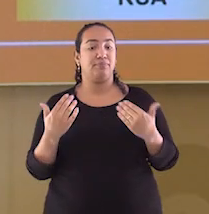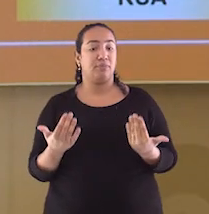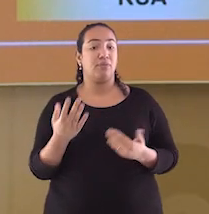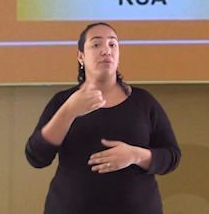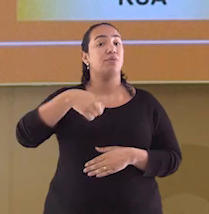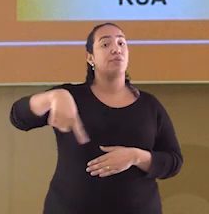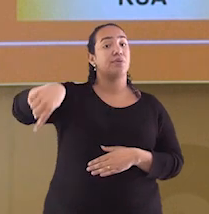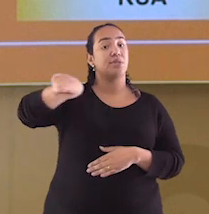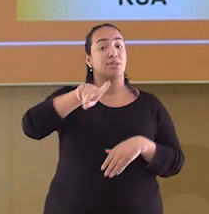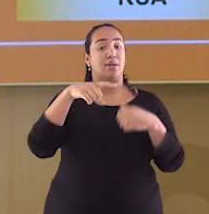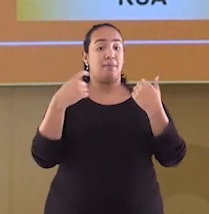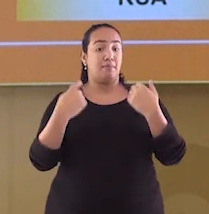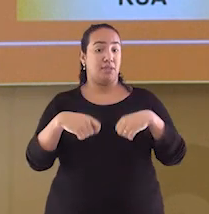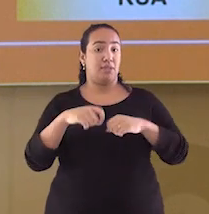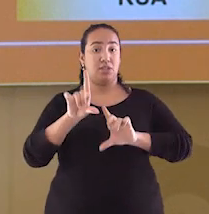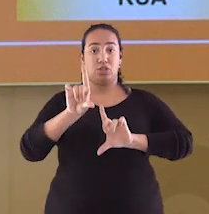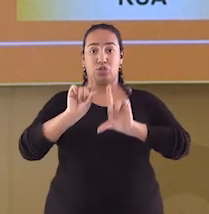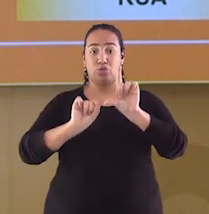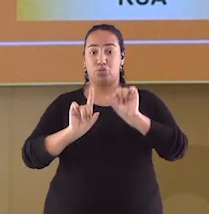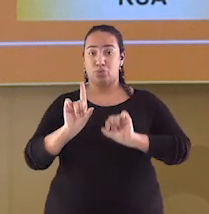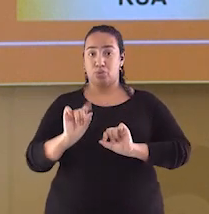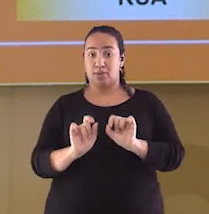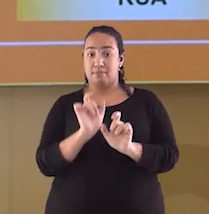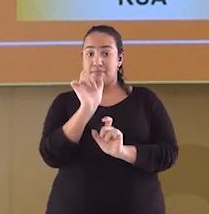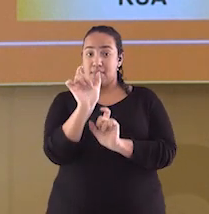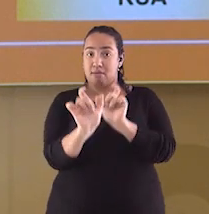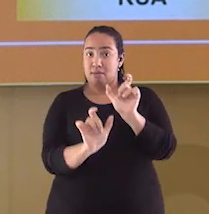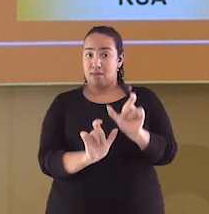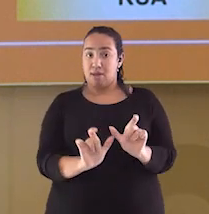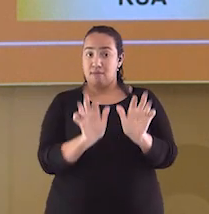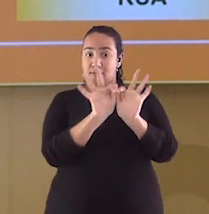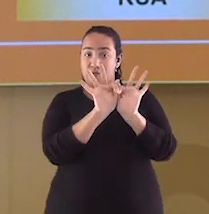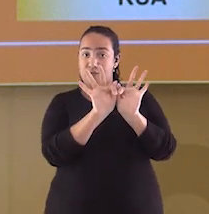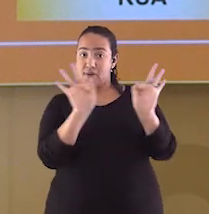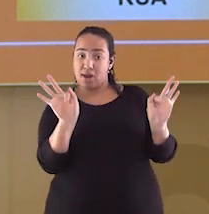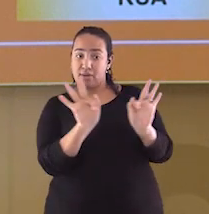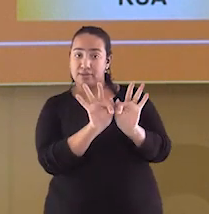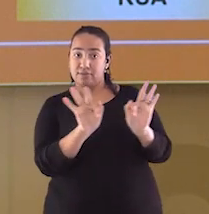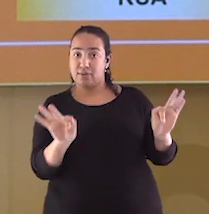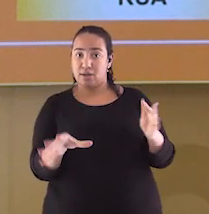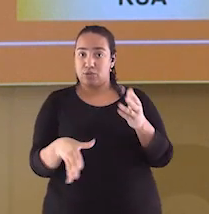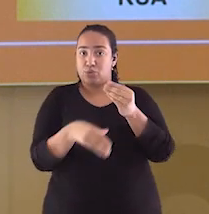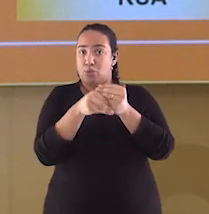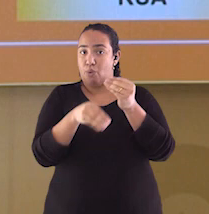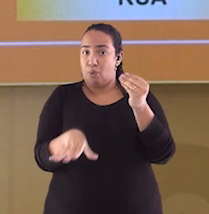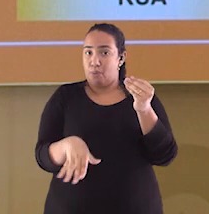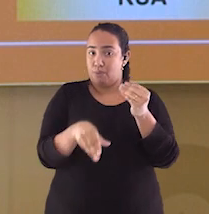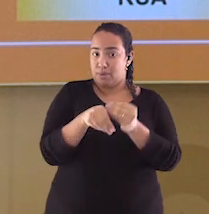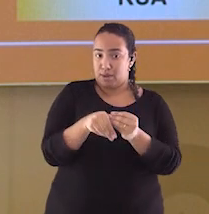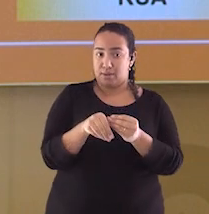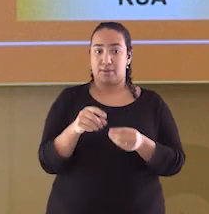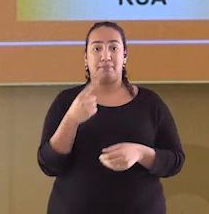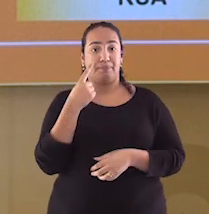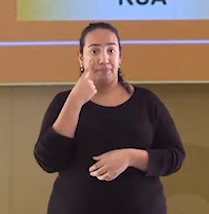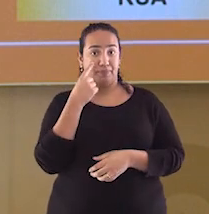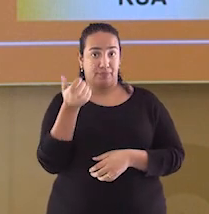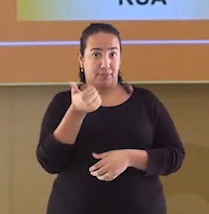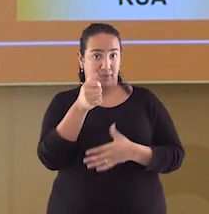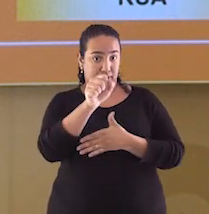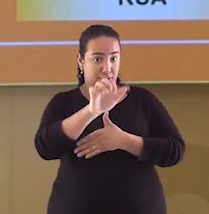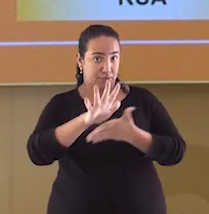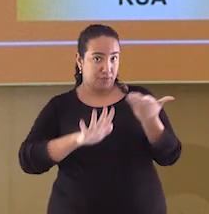deve selecionar as palavras que completam corretamente as frases. Questão